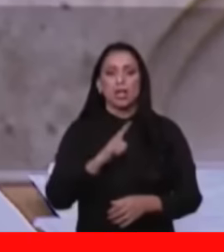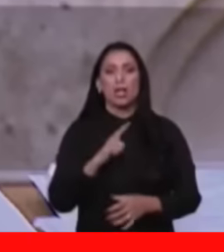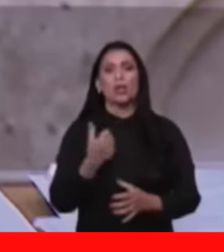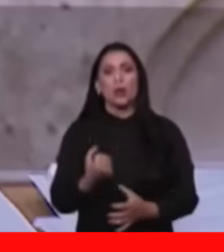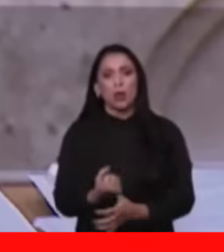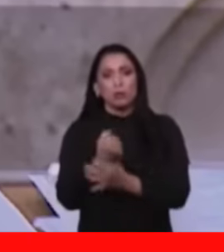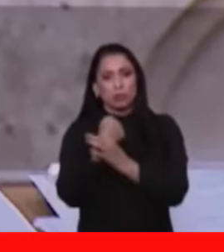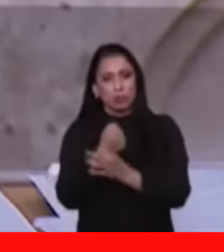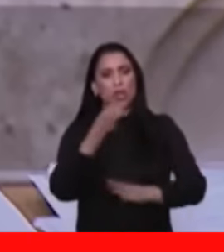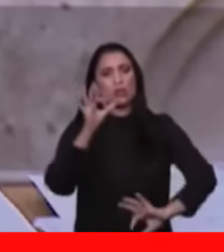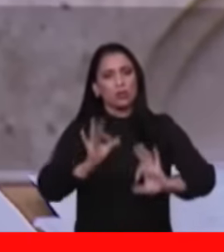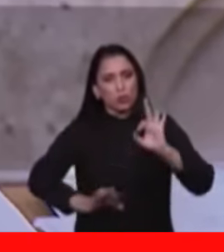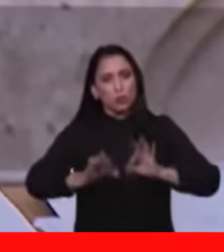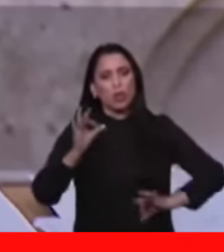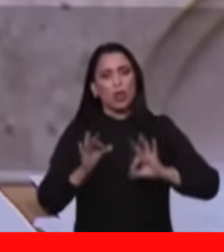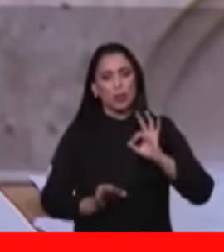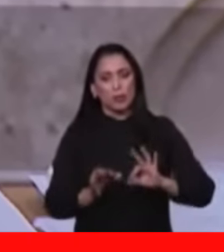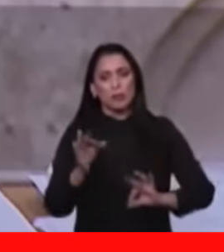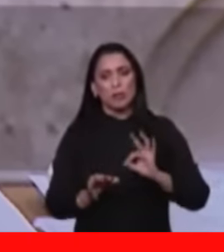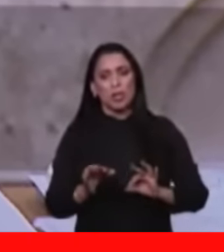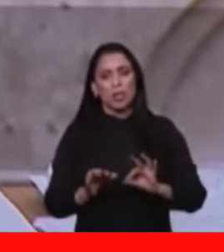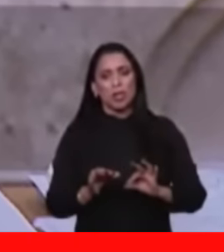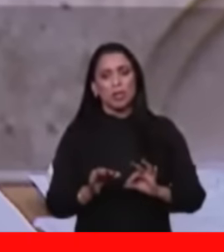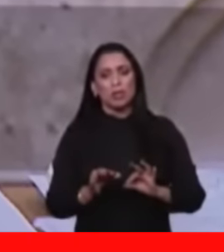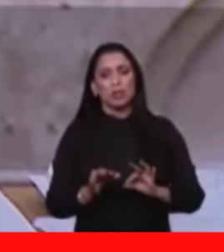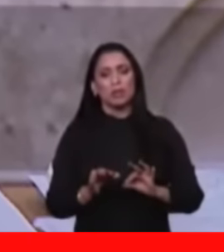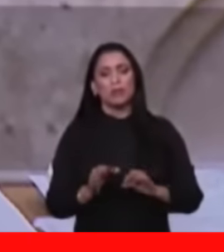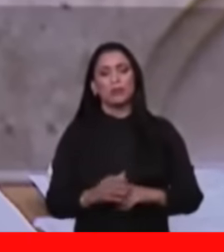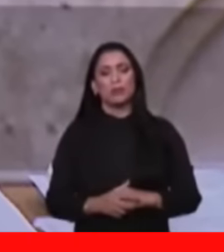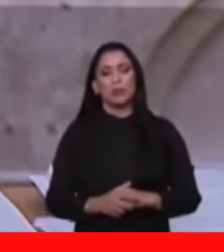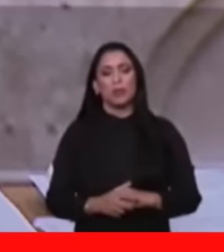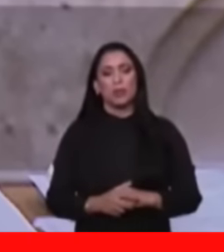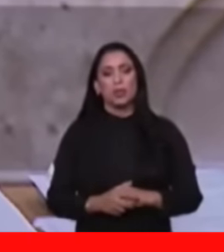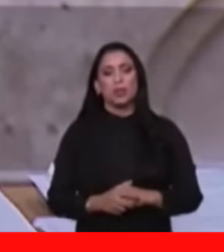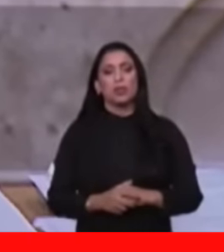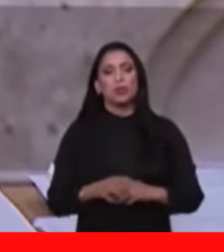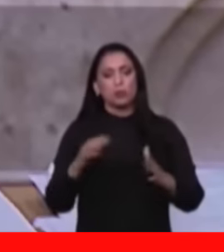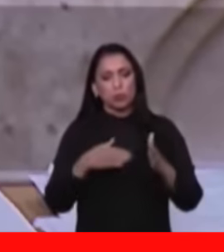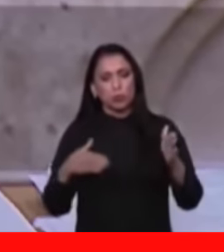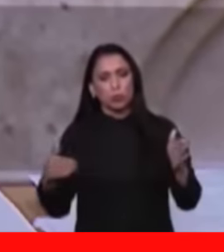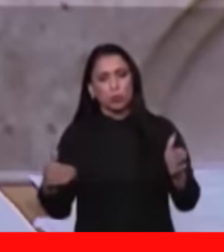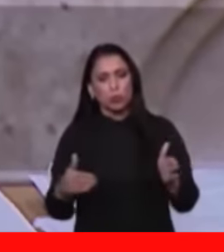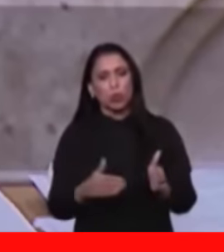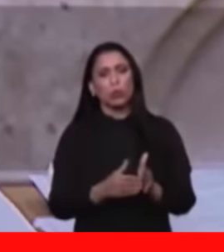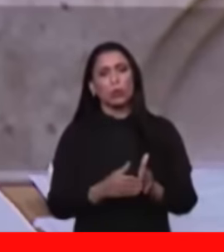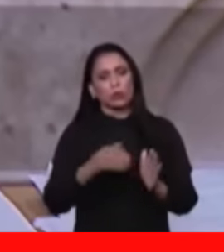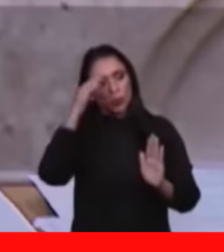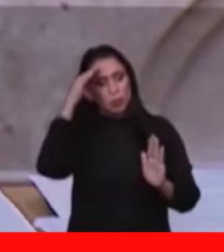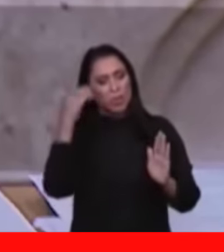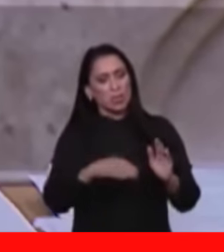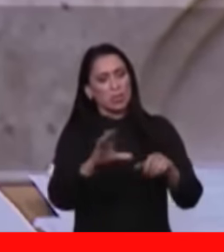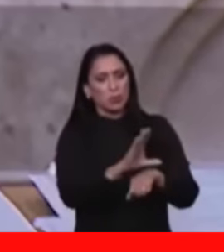processo legal com todos os seus consectários constitucionais e